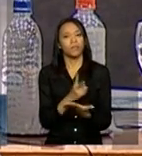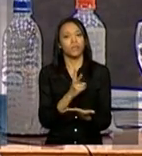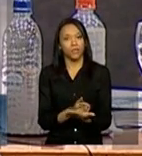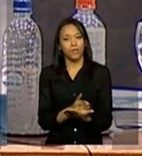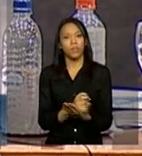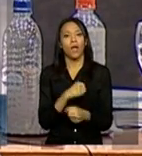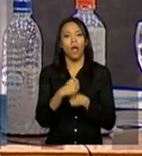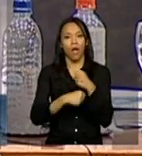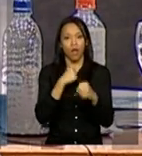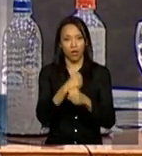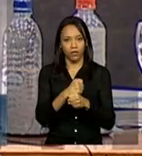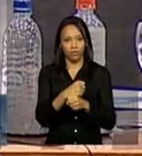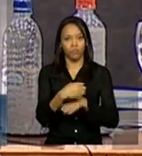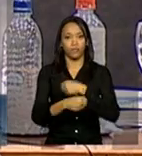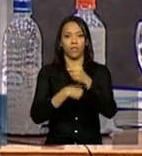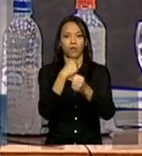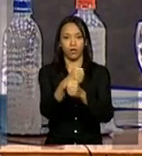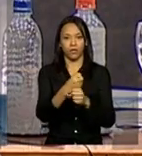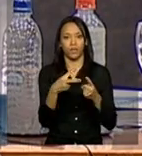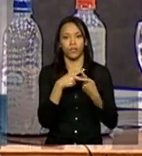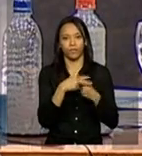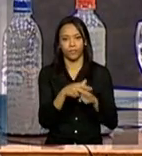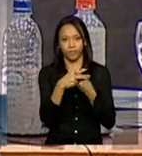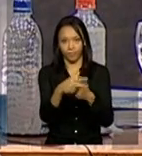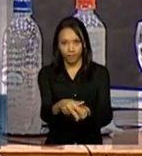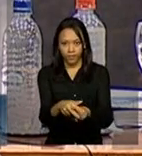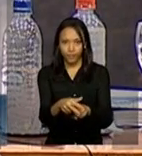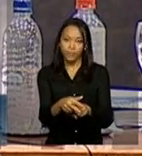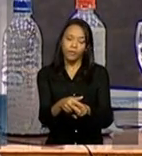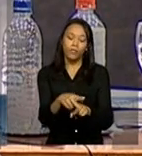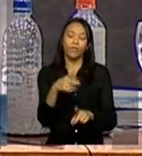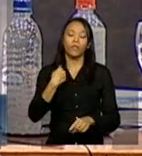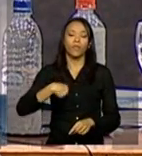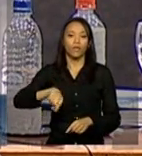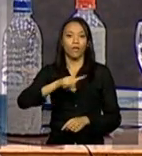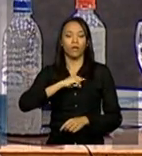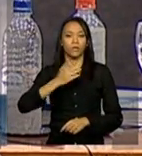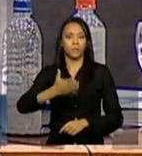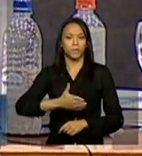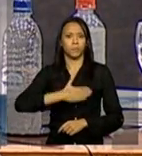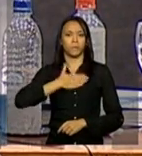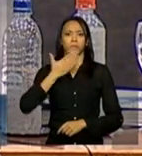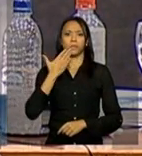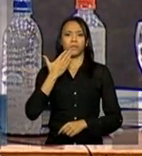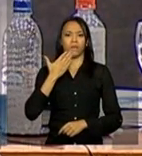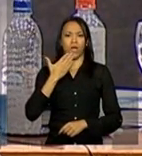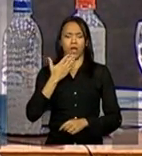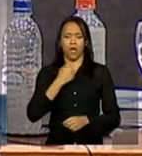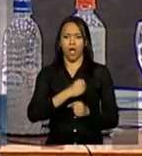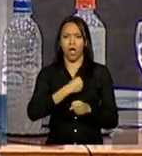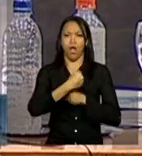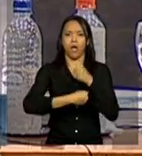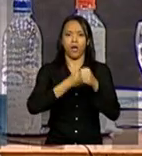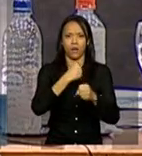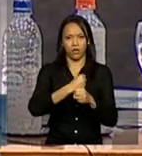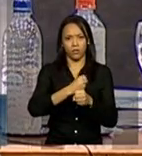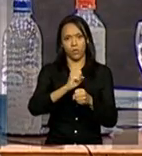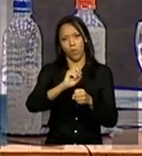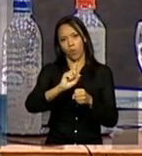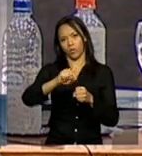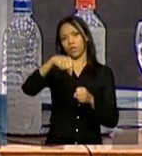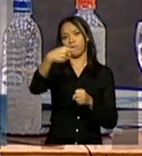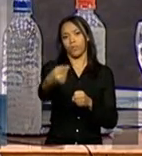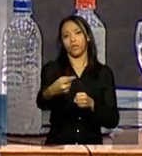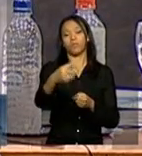ano. Nós não podemos ser surpreendidos em ano algum posterior com